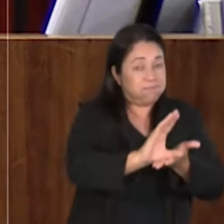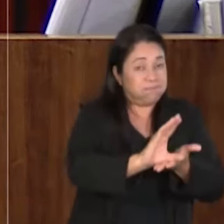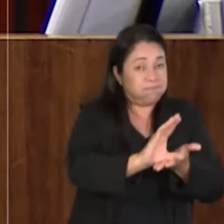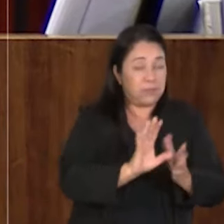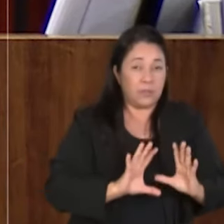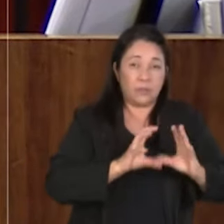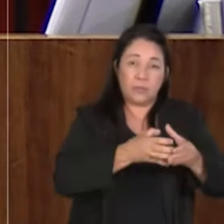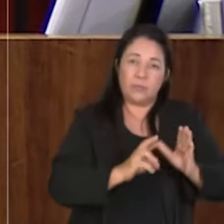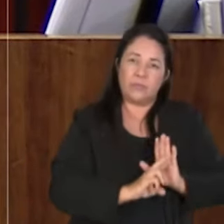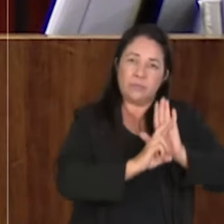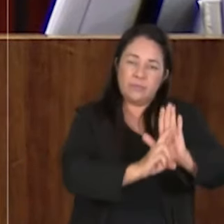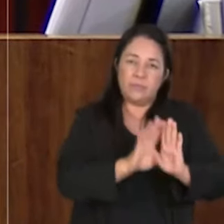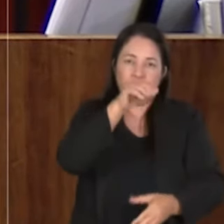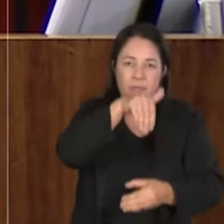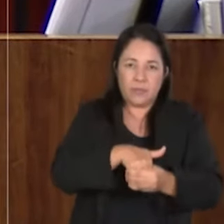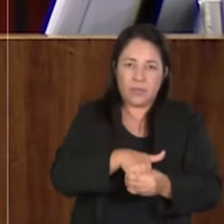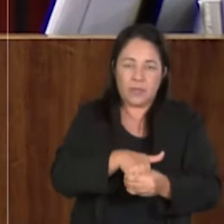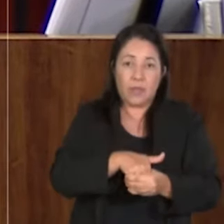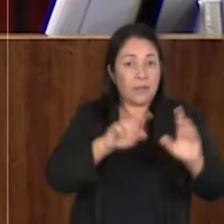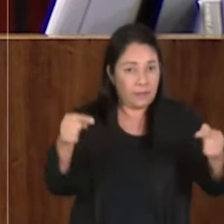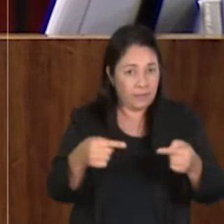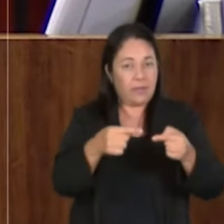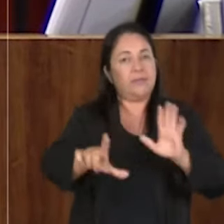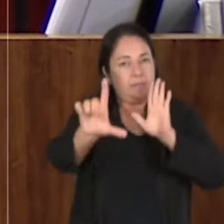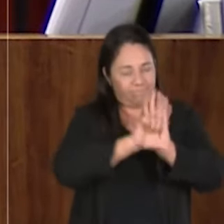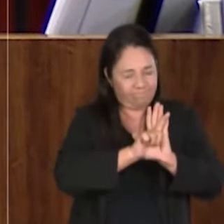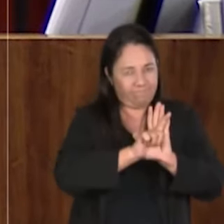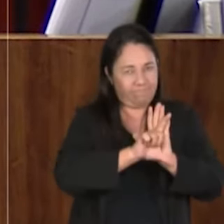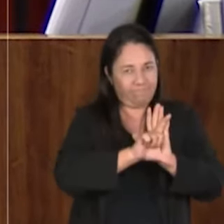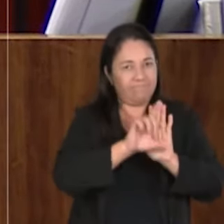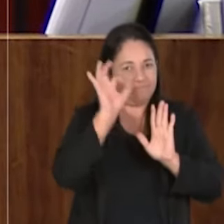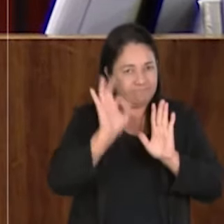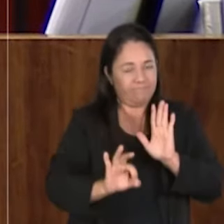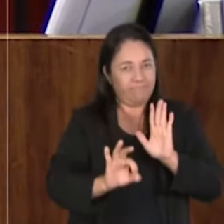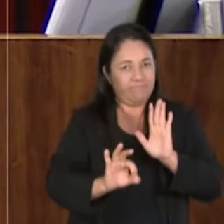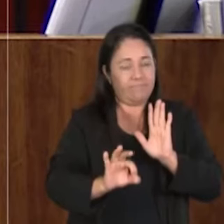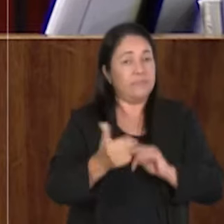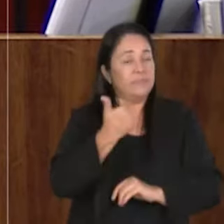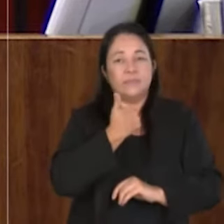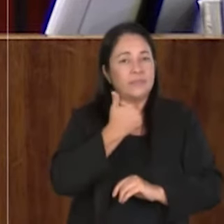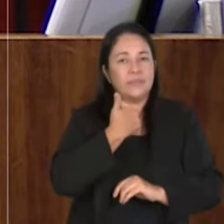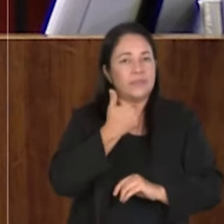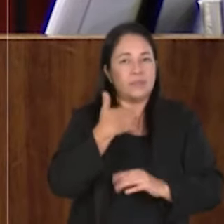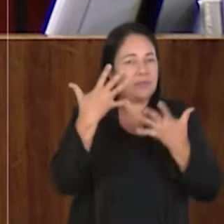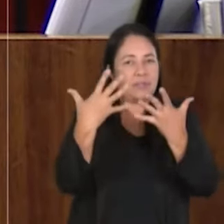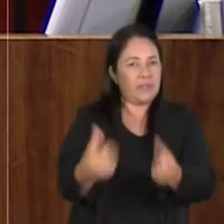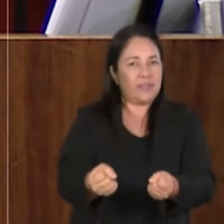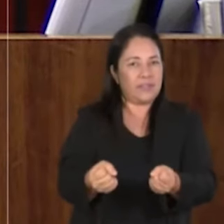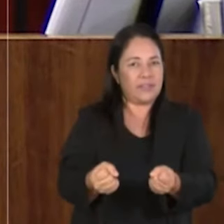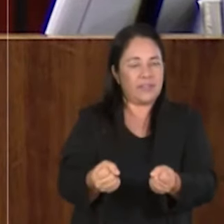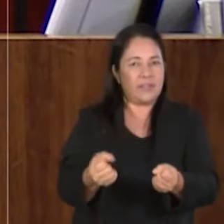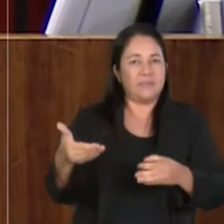para a representação eleitoral lícita, legítima, necessária. Não podem pactuar com desatinos